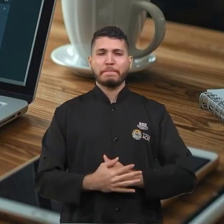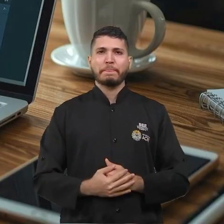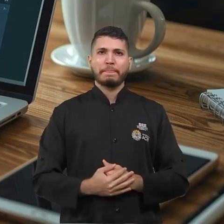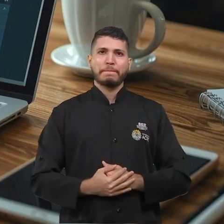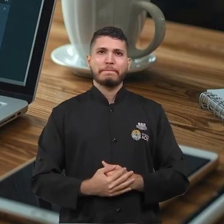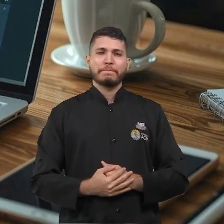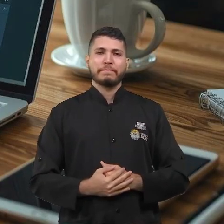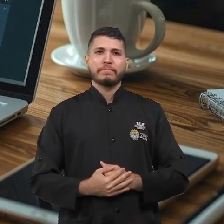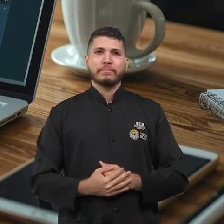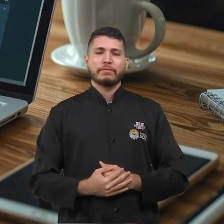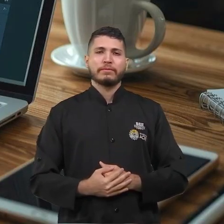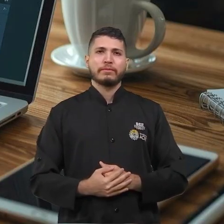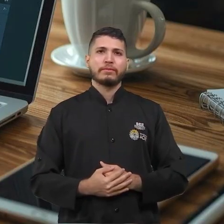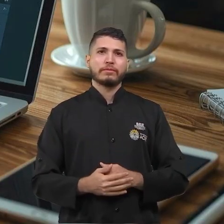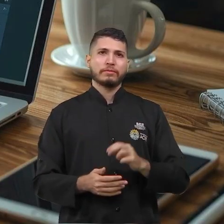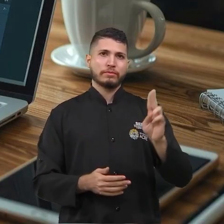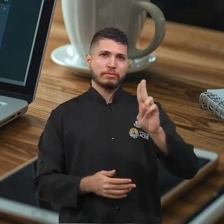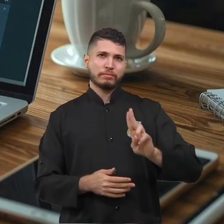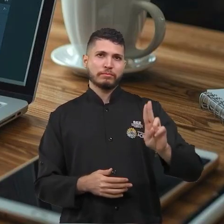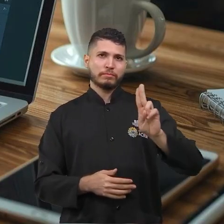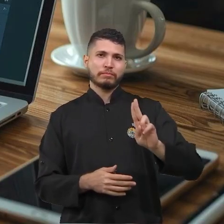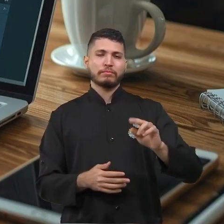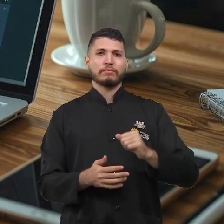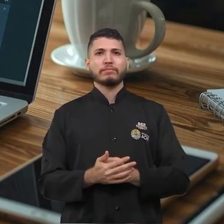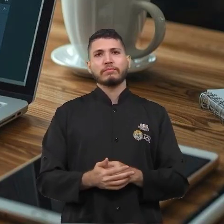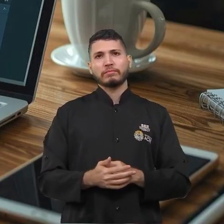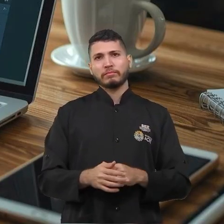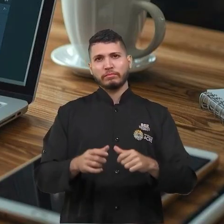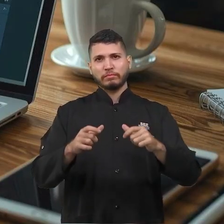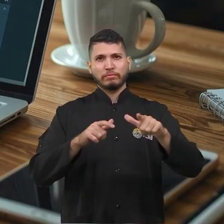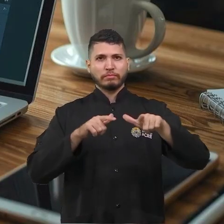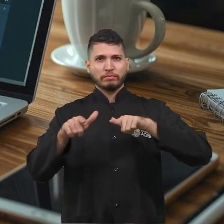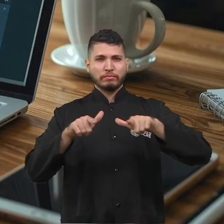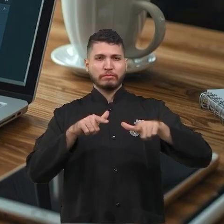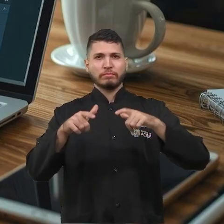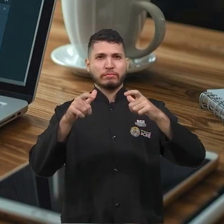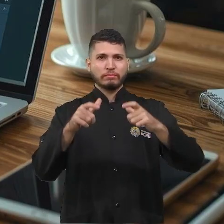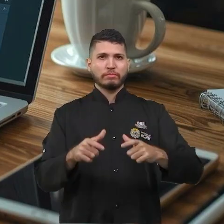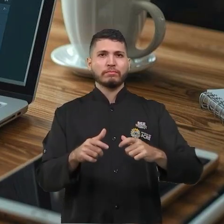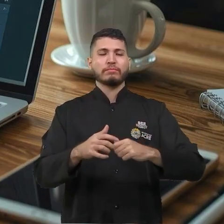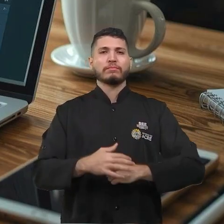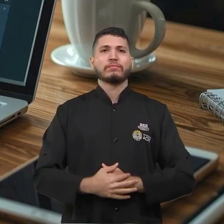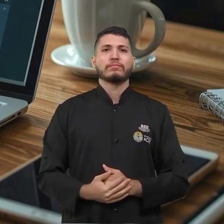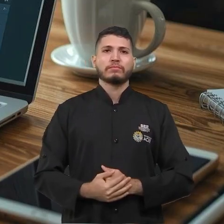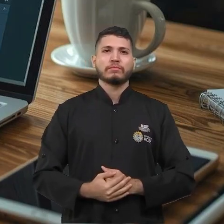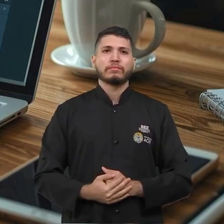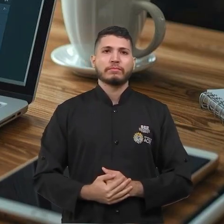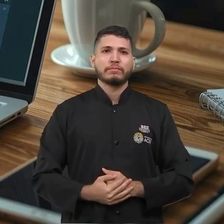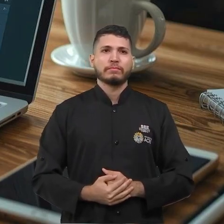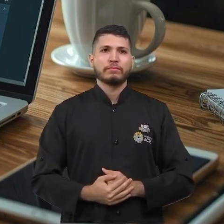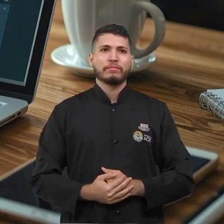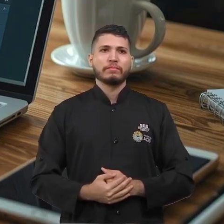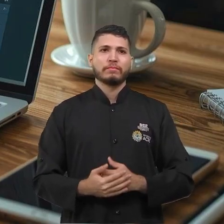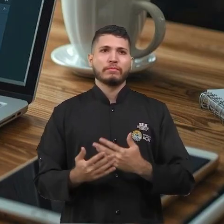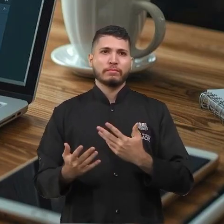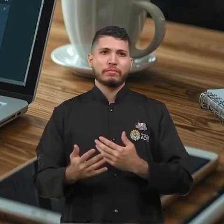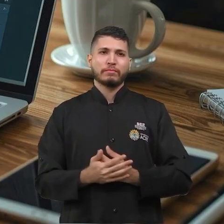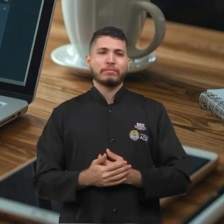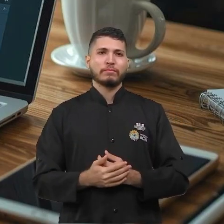vêm sendo aí inseridas dentro do mercado. A primeira delas é chamada de